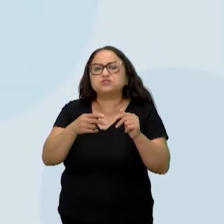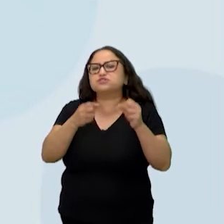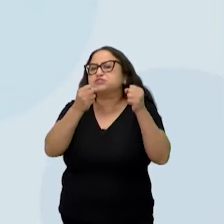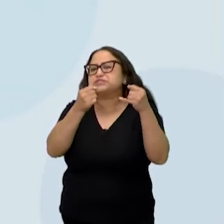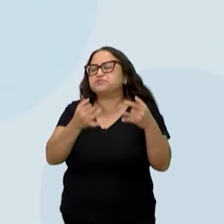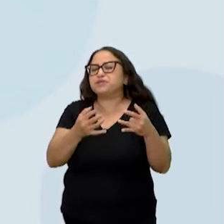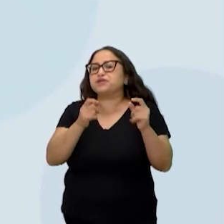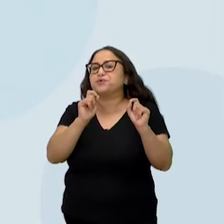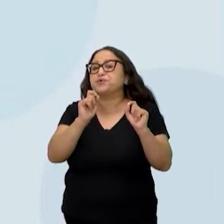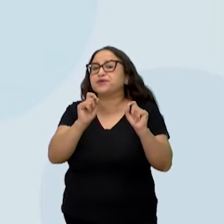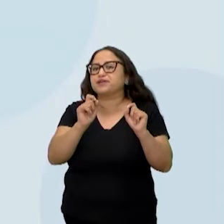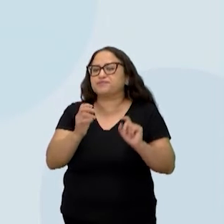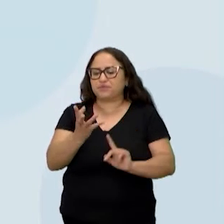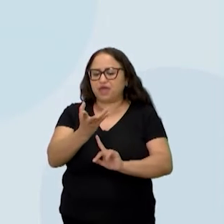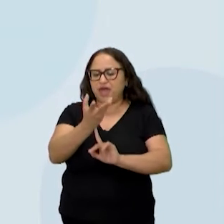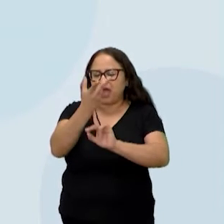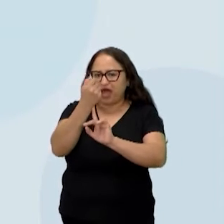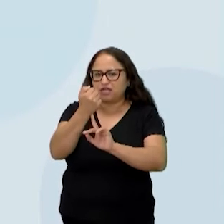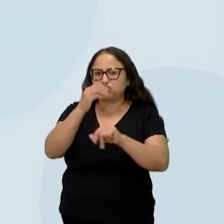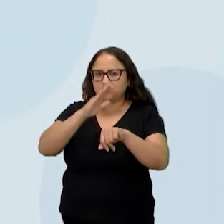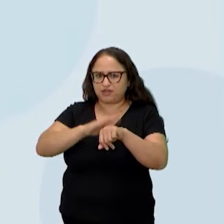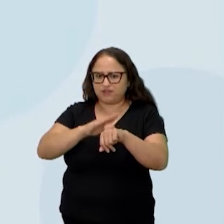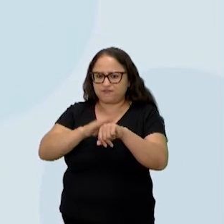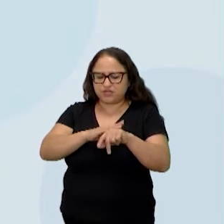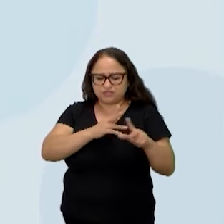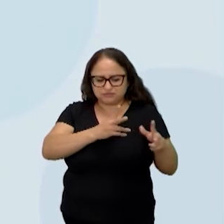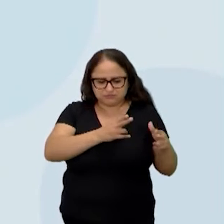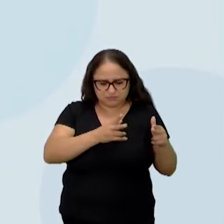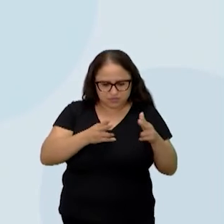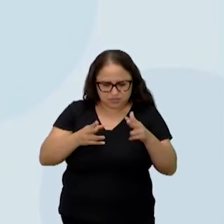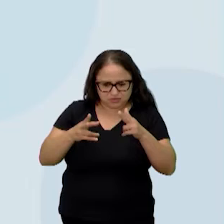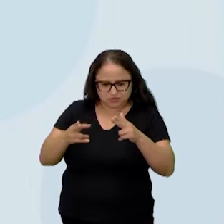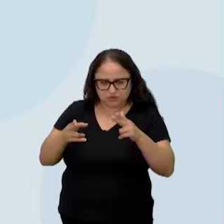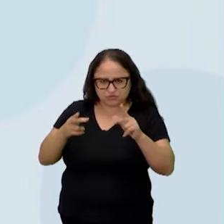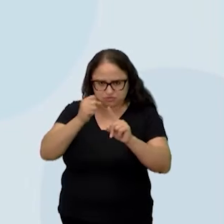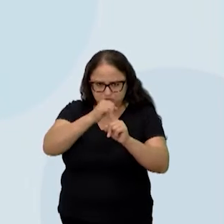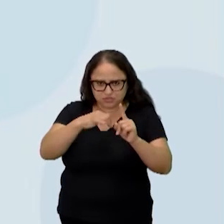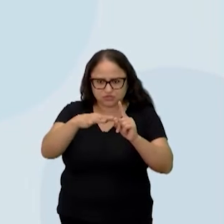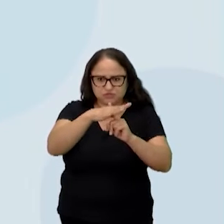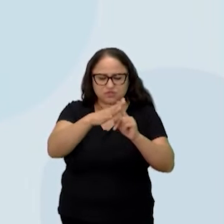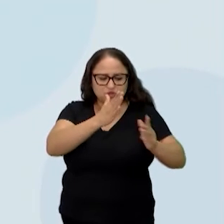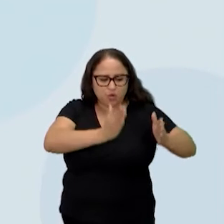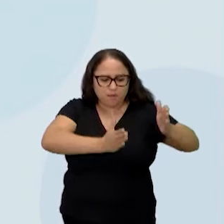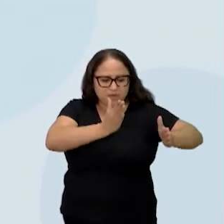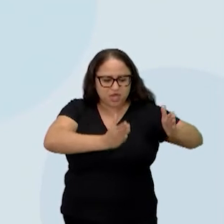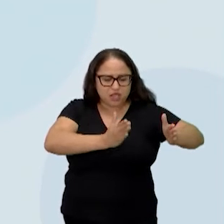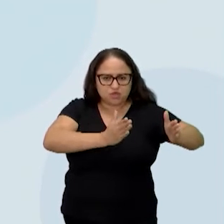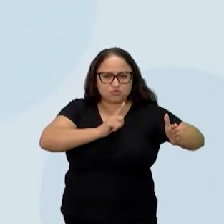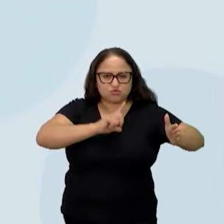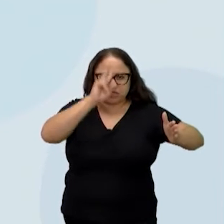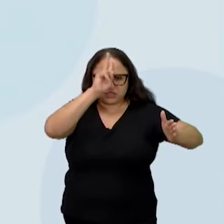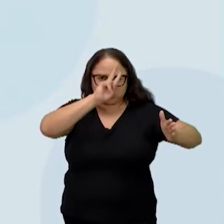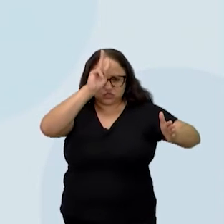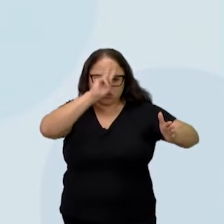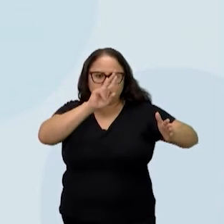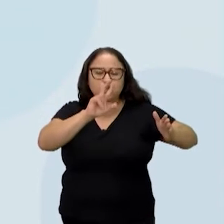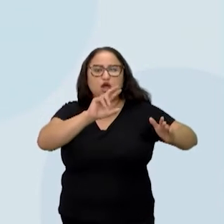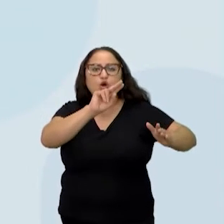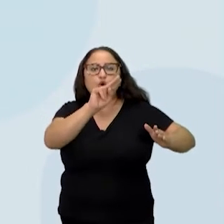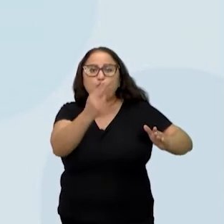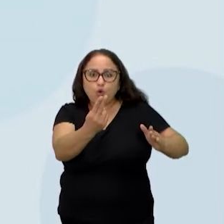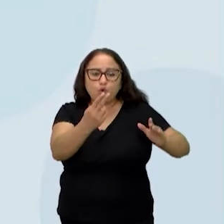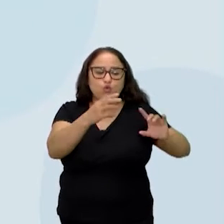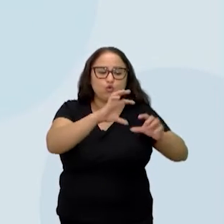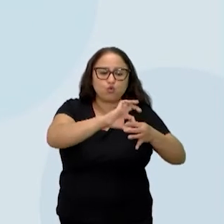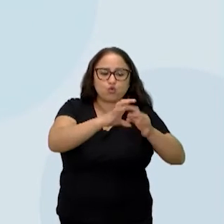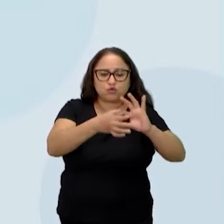arte, ela realiza um recorte da sociedade em determinado período histórico, em determinado contexto, isso é uma realidade. Se a